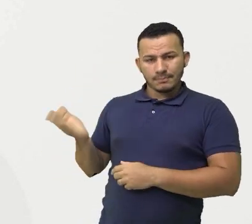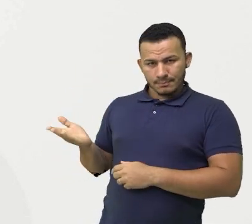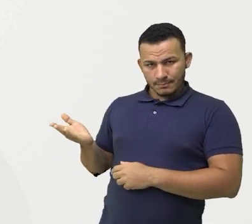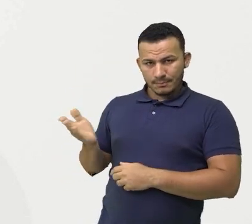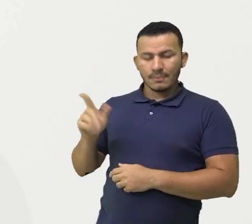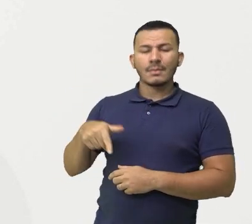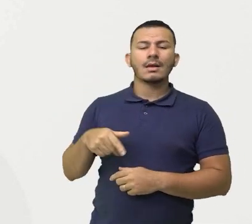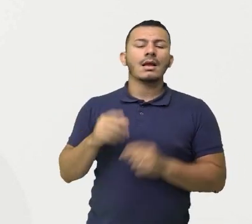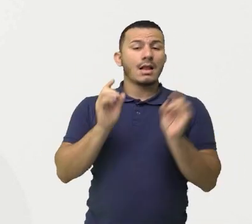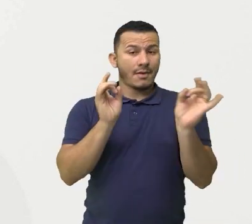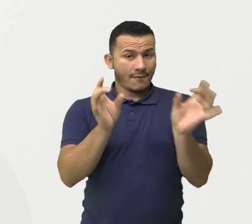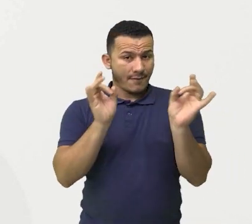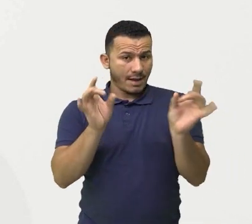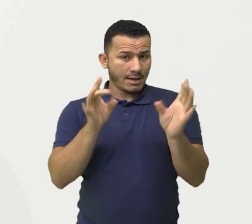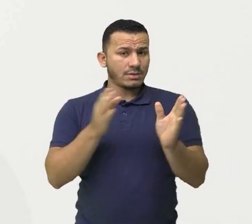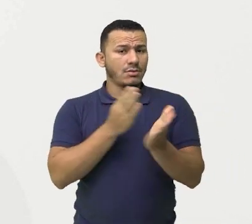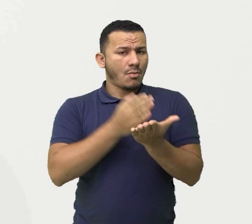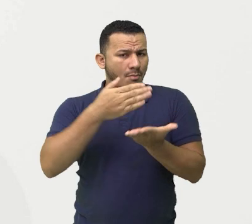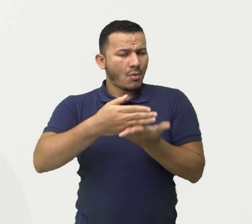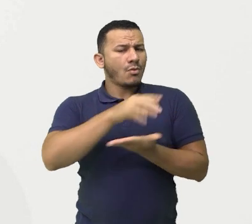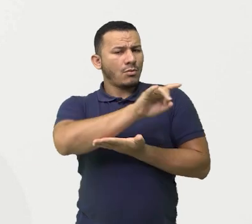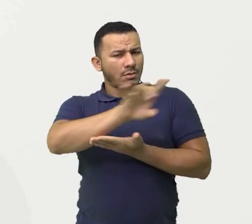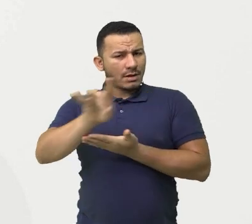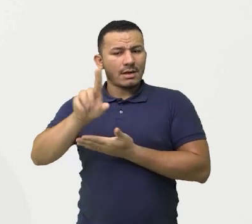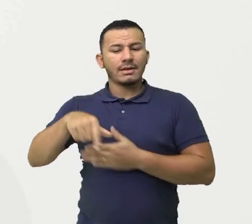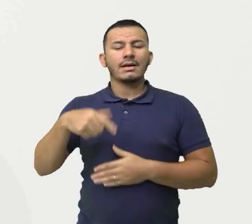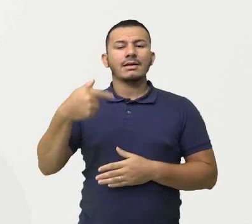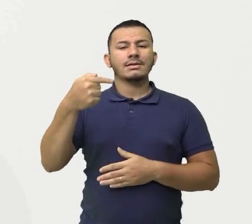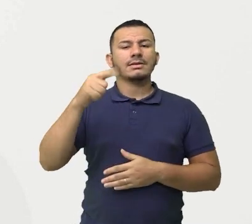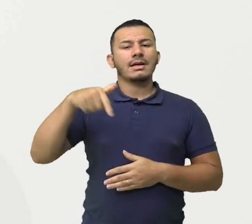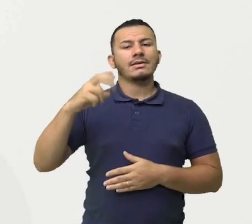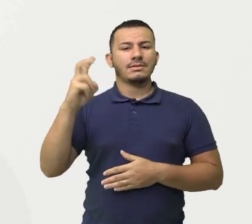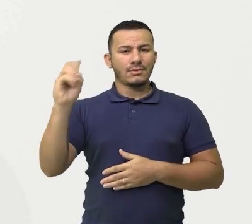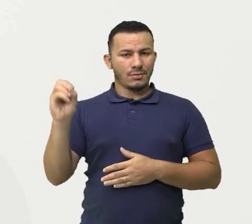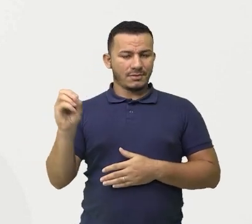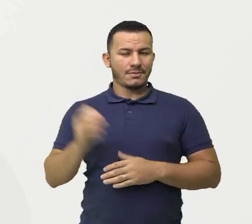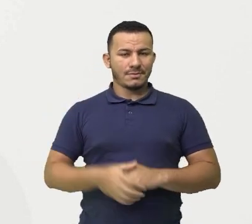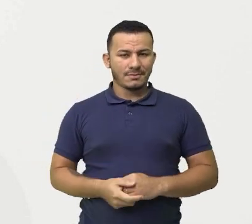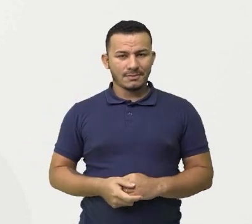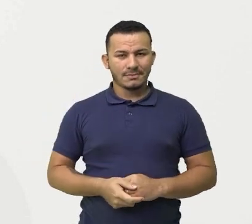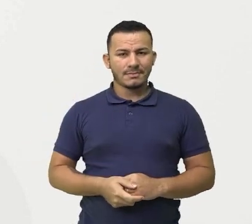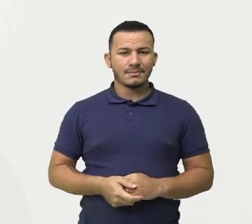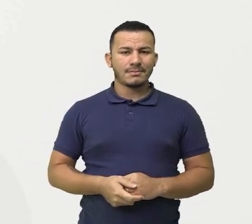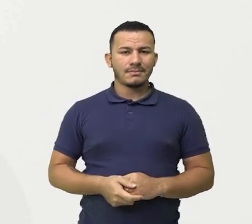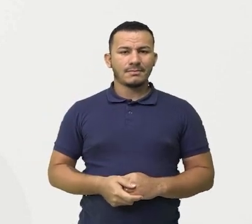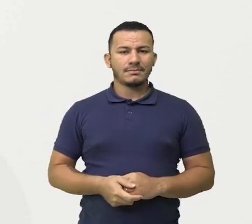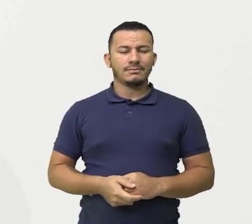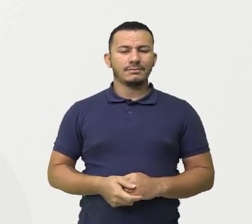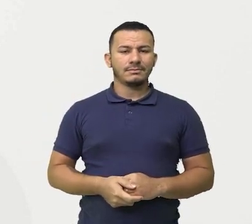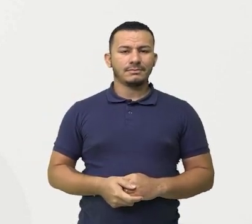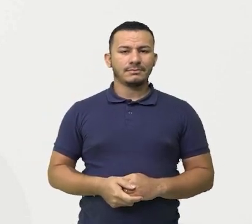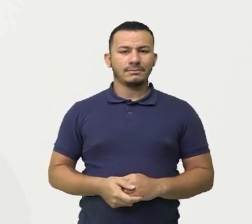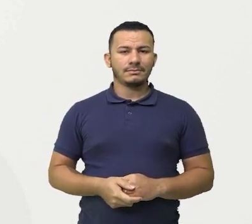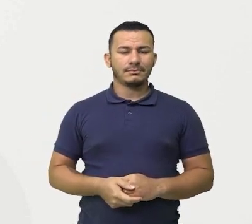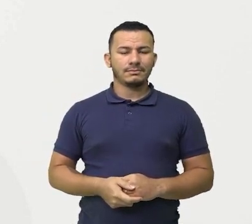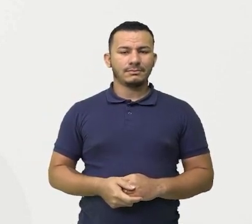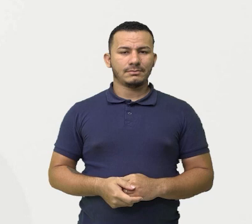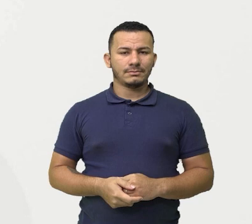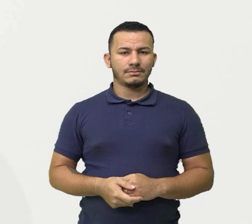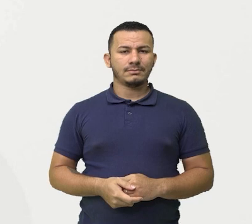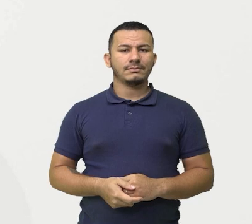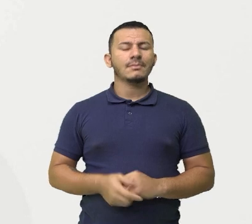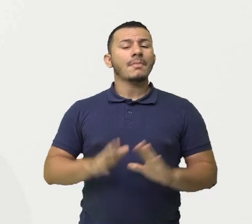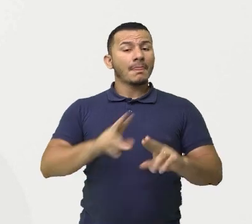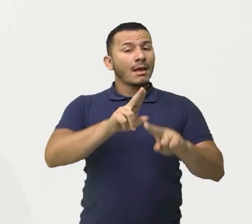o valor, né, de venda do bolo, então, de chocolate será R$7,50. Beleza? Agora lembra, não é só um